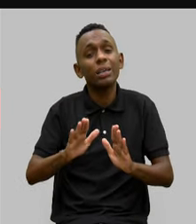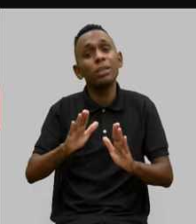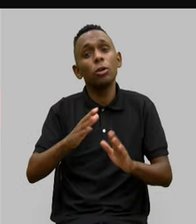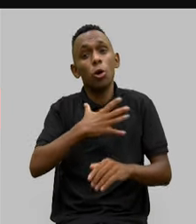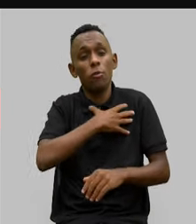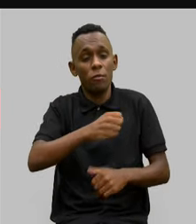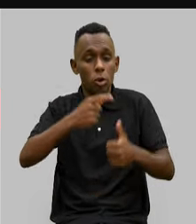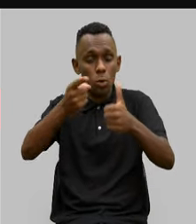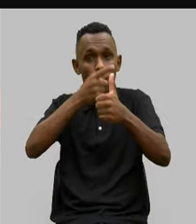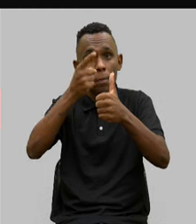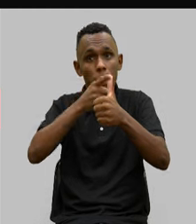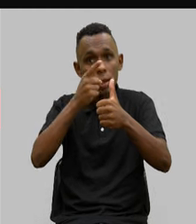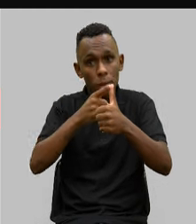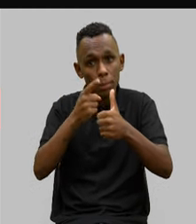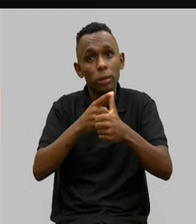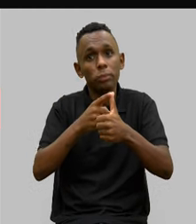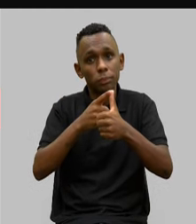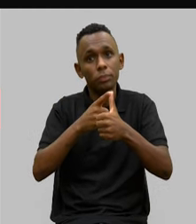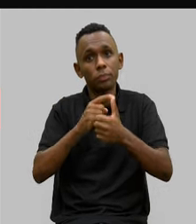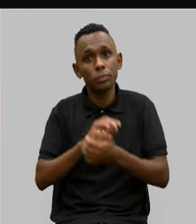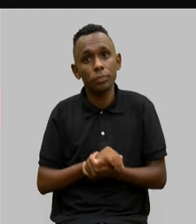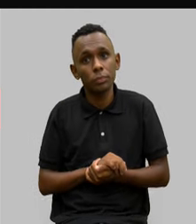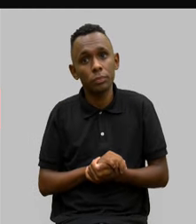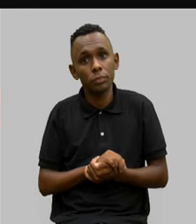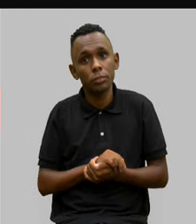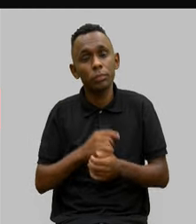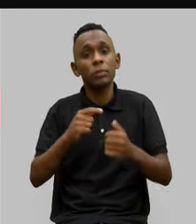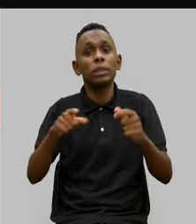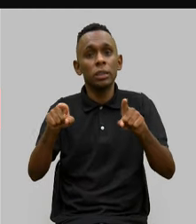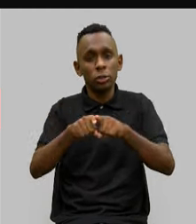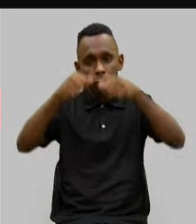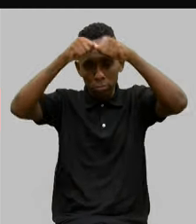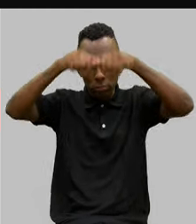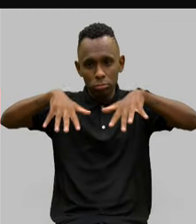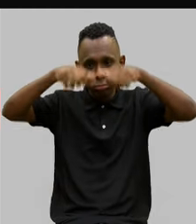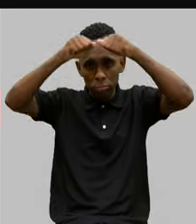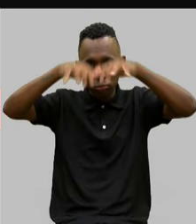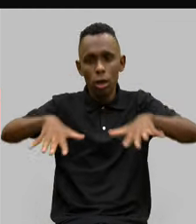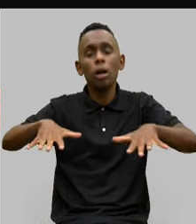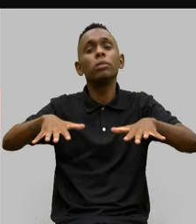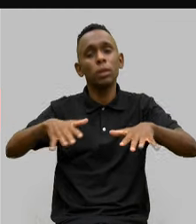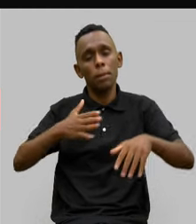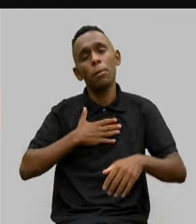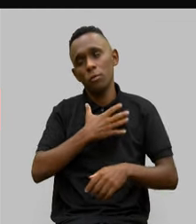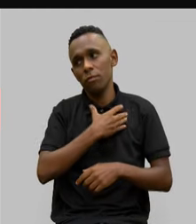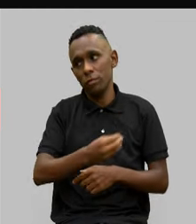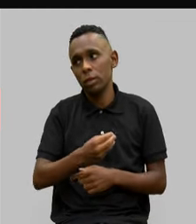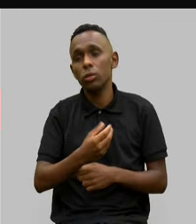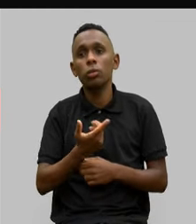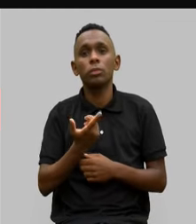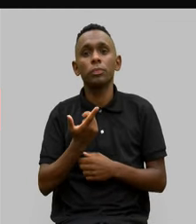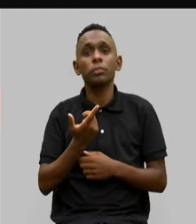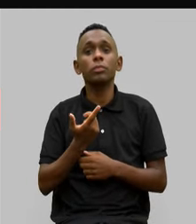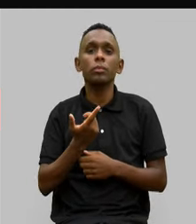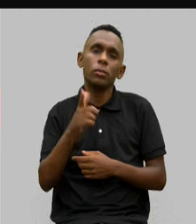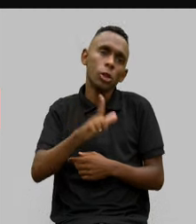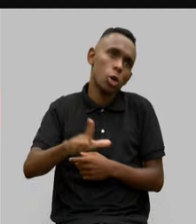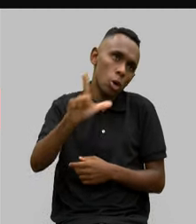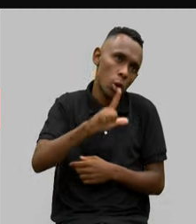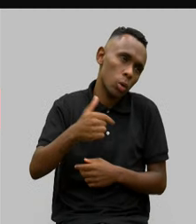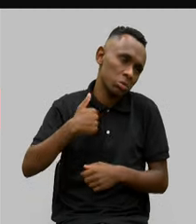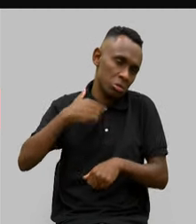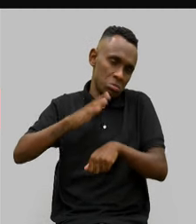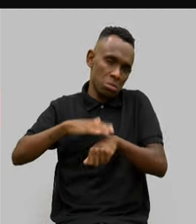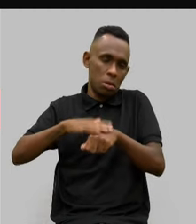nasceu com o transtorno eh do autismo do espectro autista E logicamente eu como